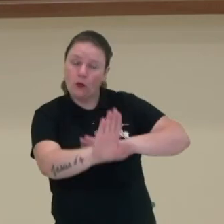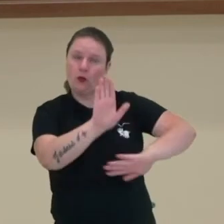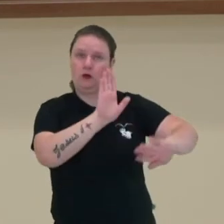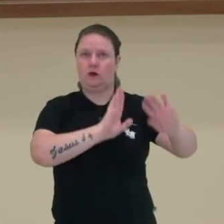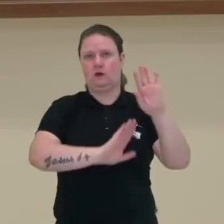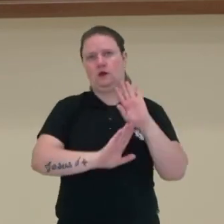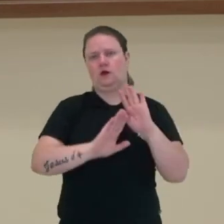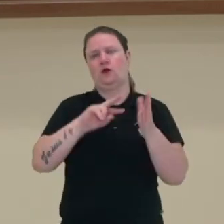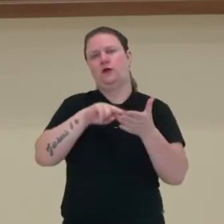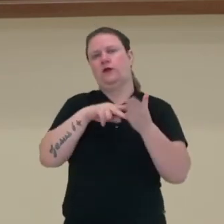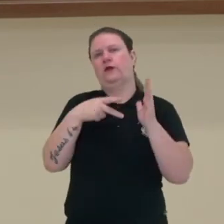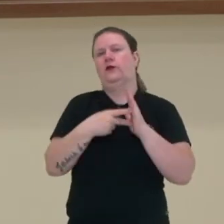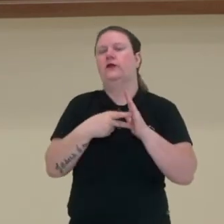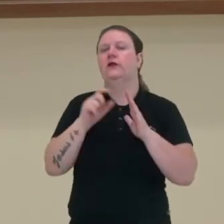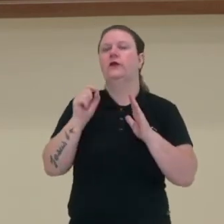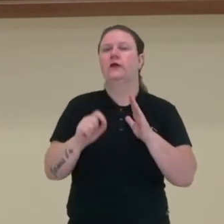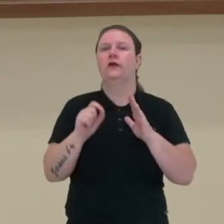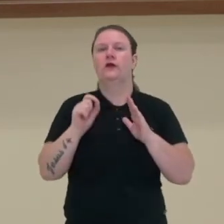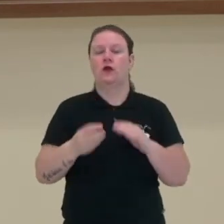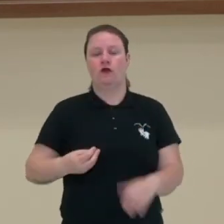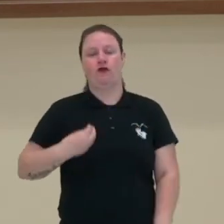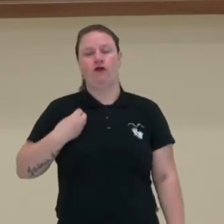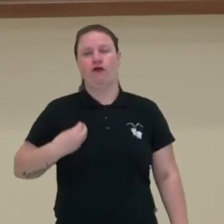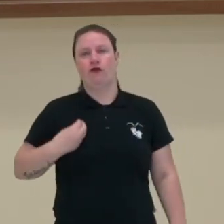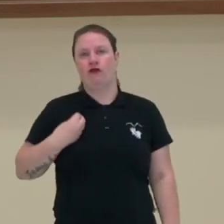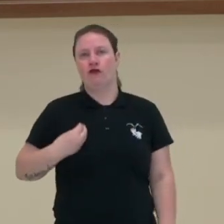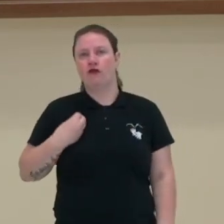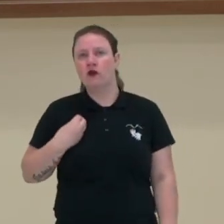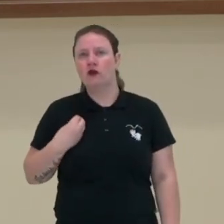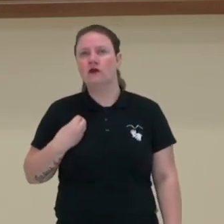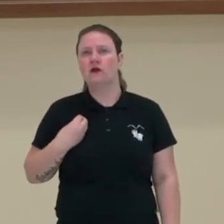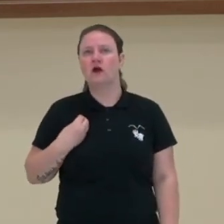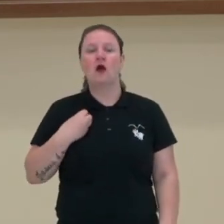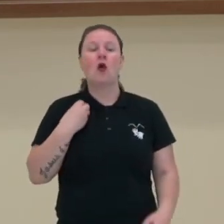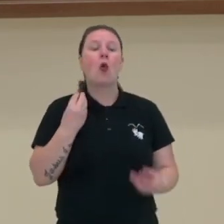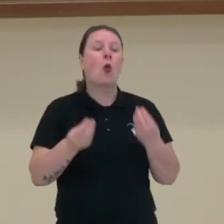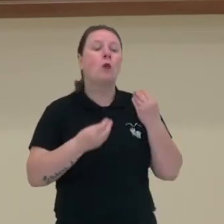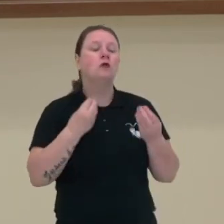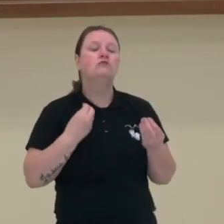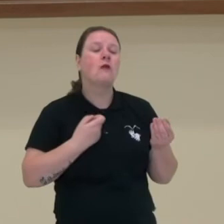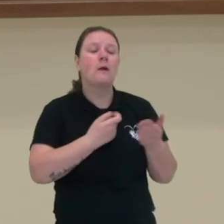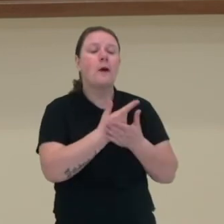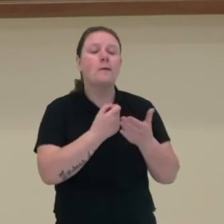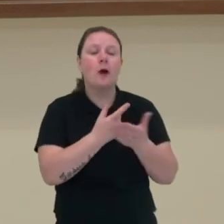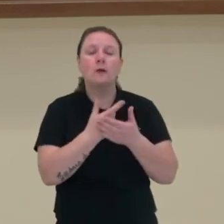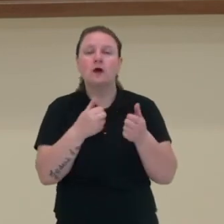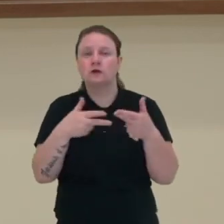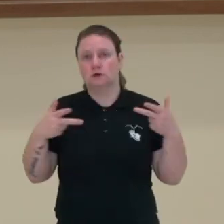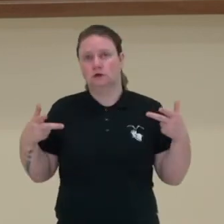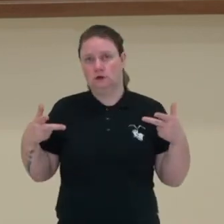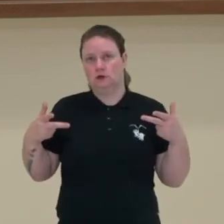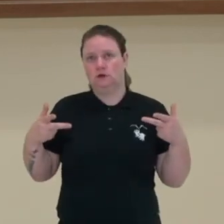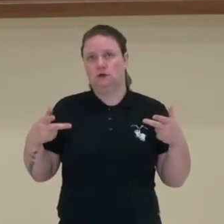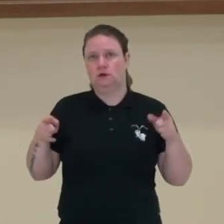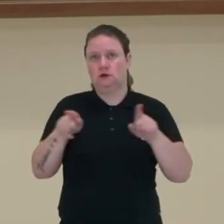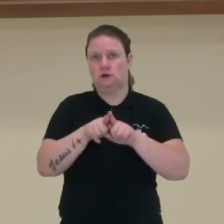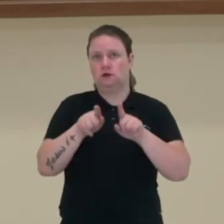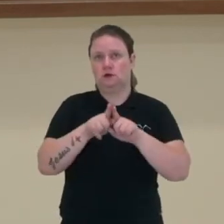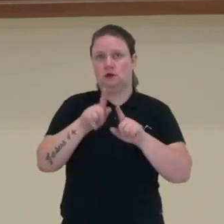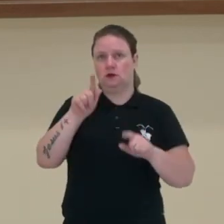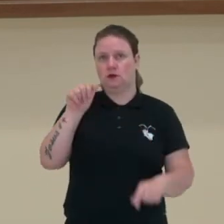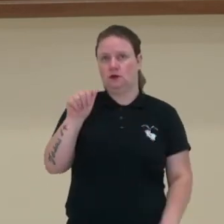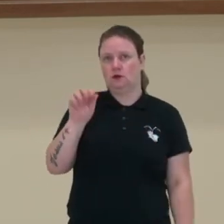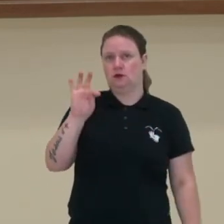para significar sobrevivência, recursos para sobreviver, ele diz gatilho, que significa perigo,